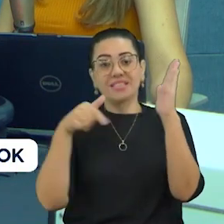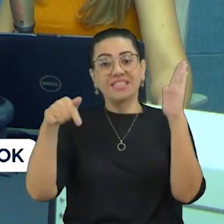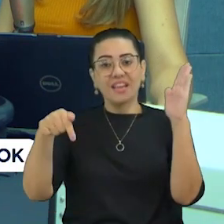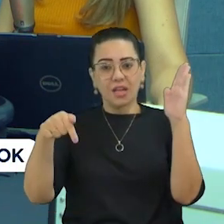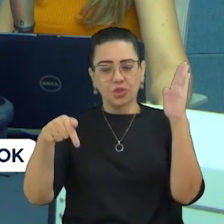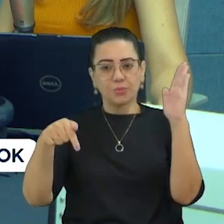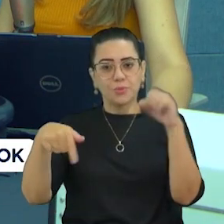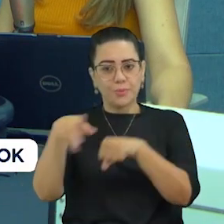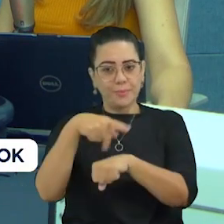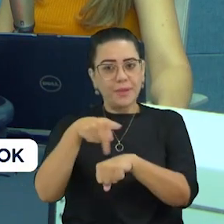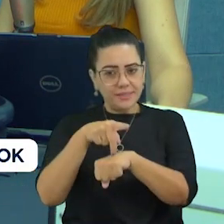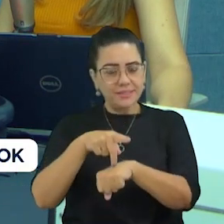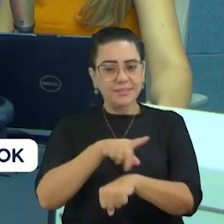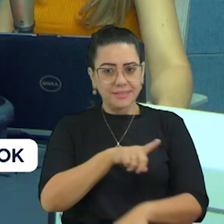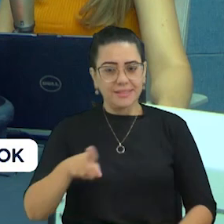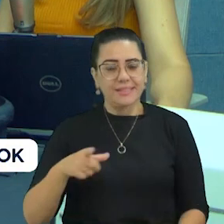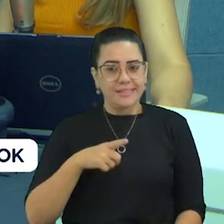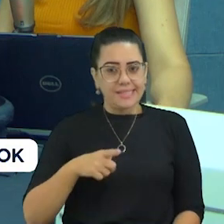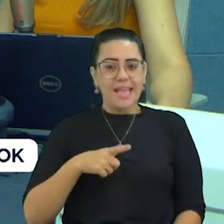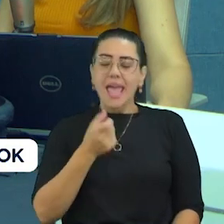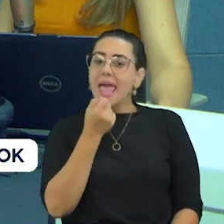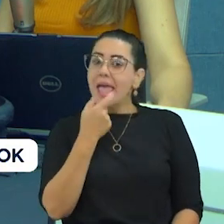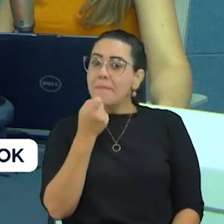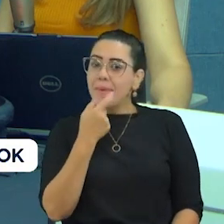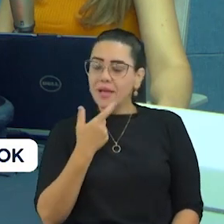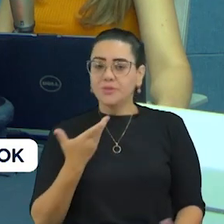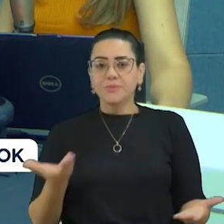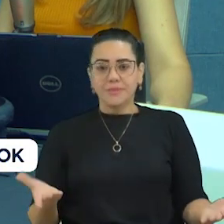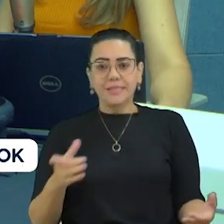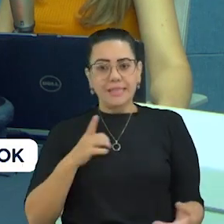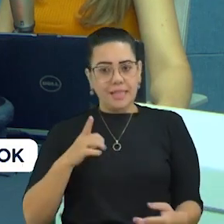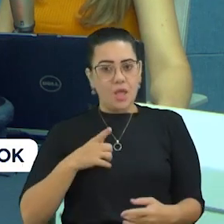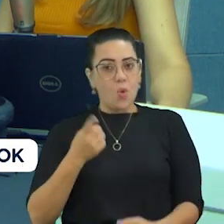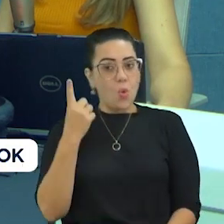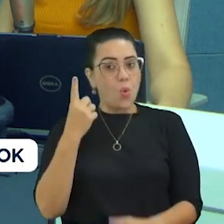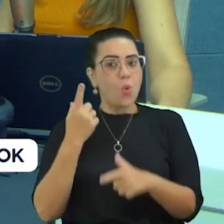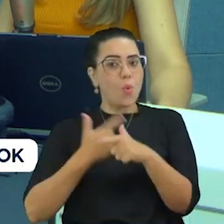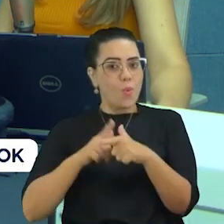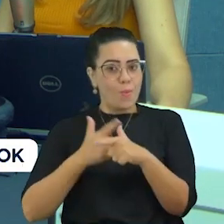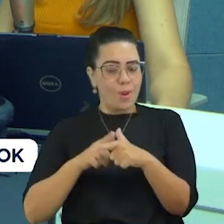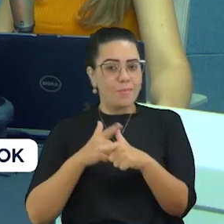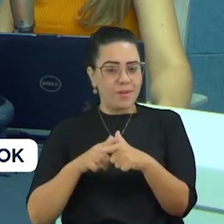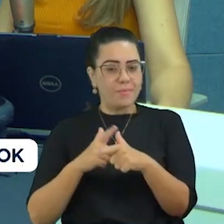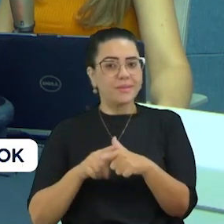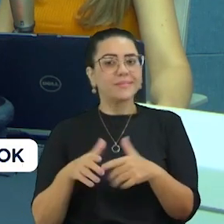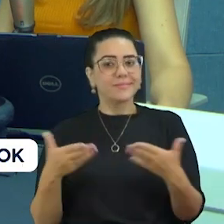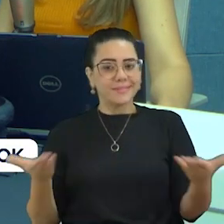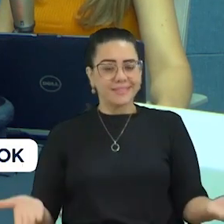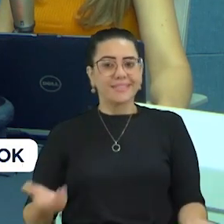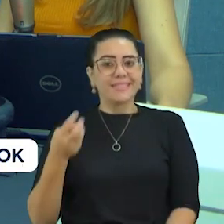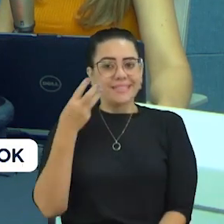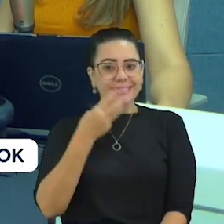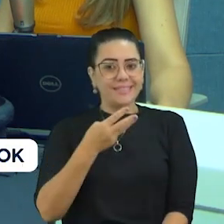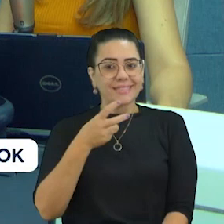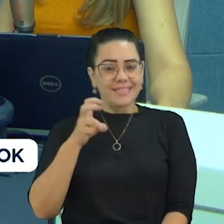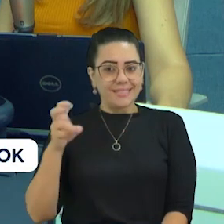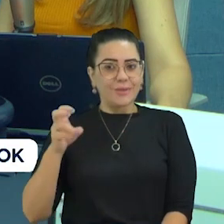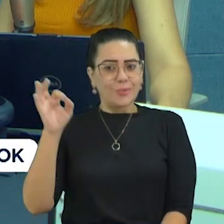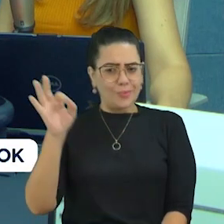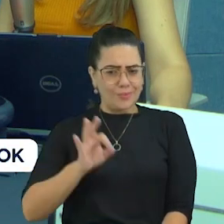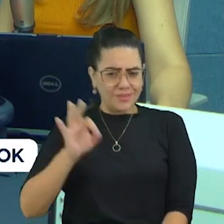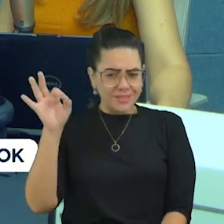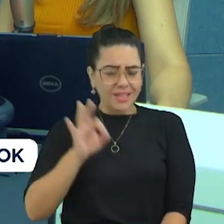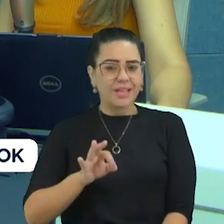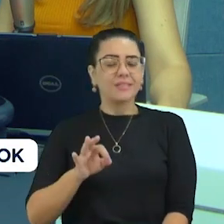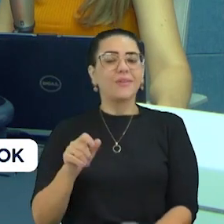medicamentos. Nossa, professor. E nós temos também um problema. 35% dos brasileiros fazem uso